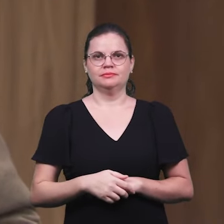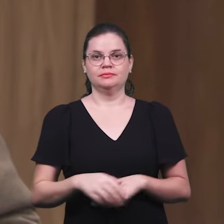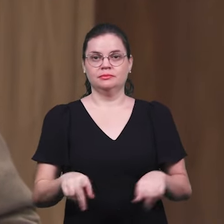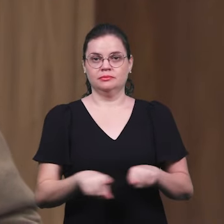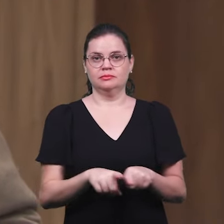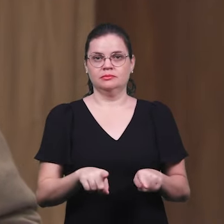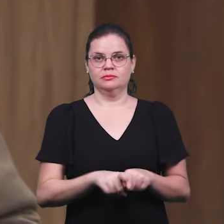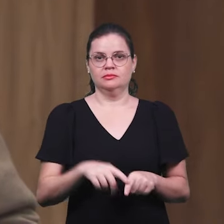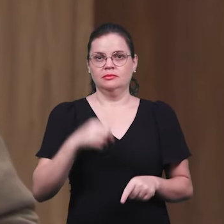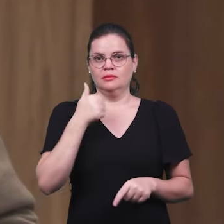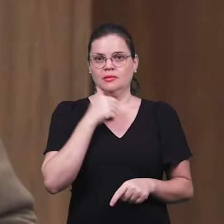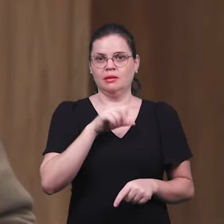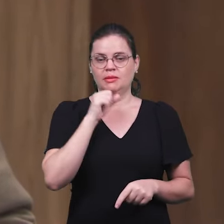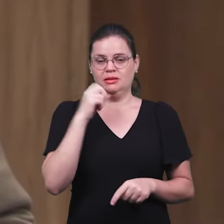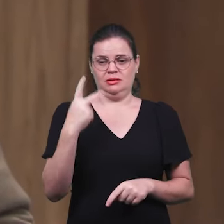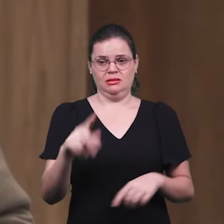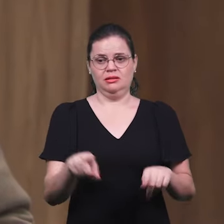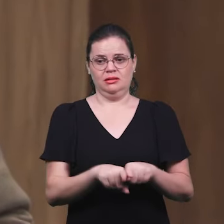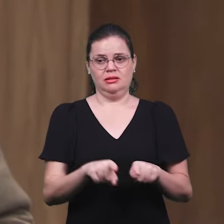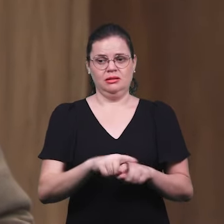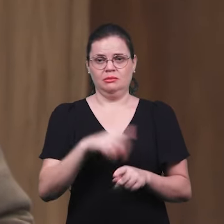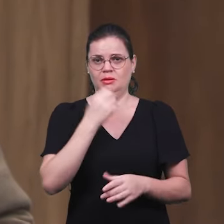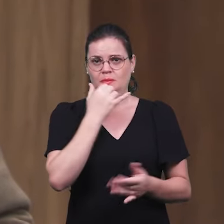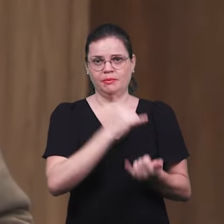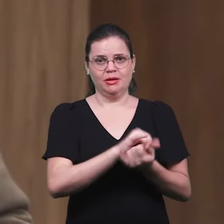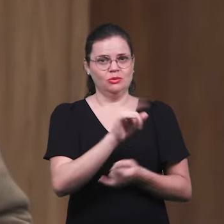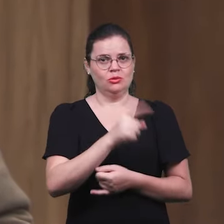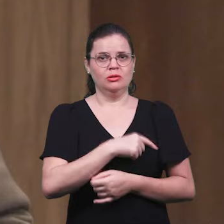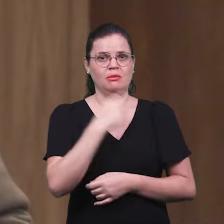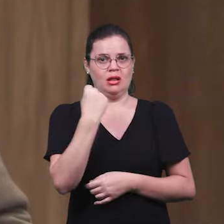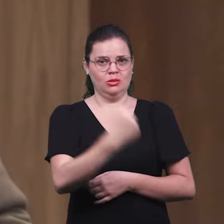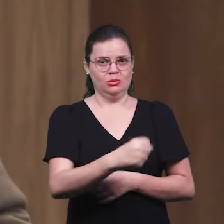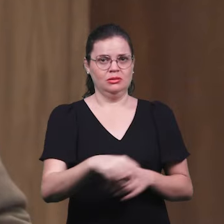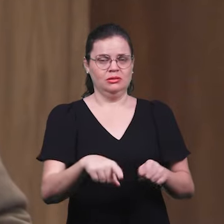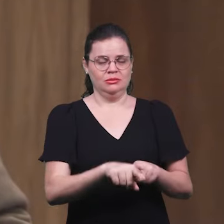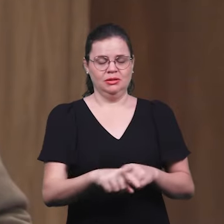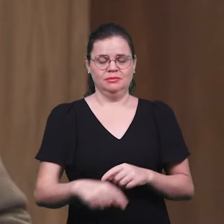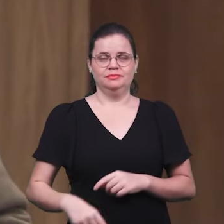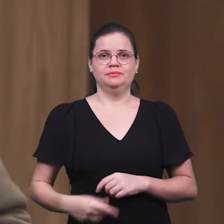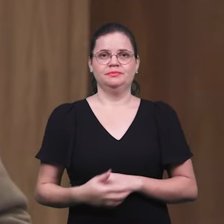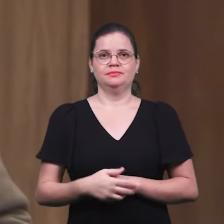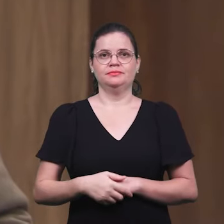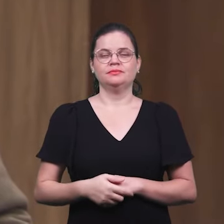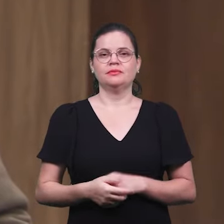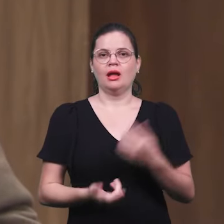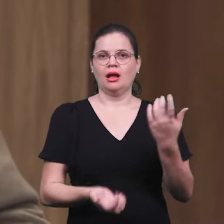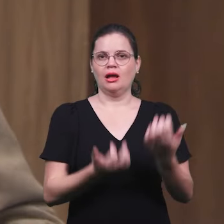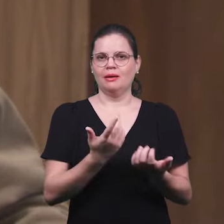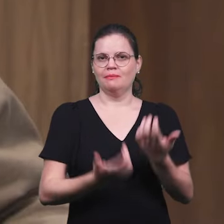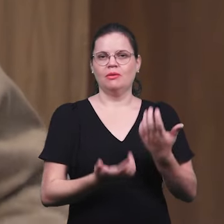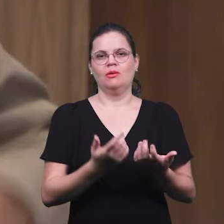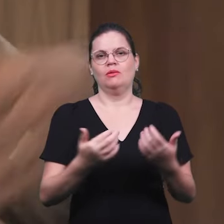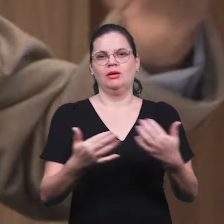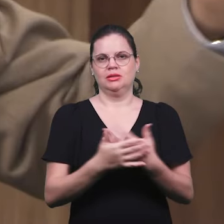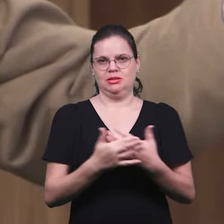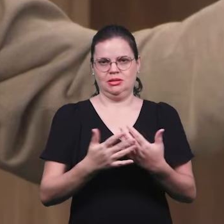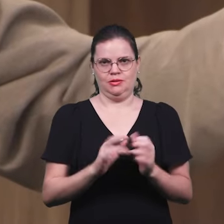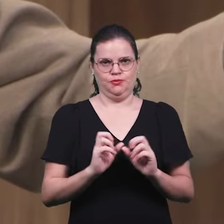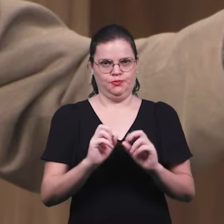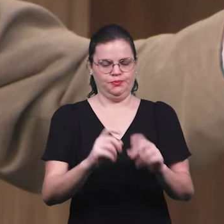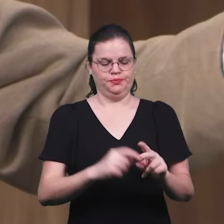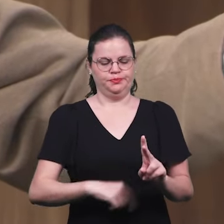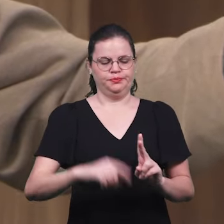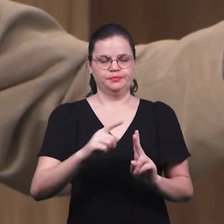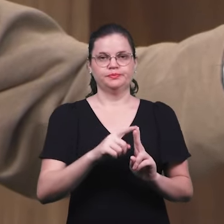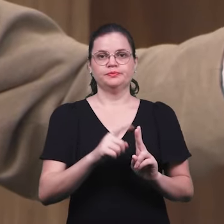mãe dele não perdoou, nem a mãe dele, né? Então, queimou a cidade, toda aquela questão. Depois de Nero